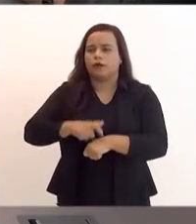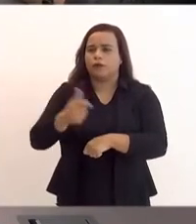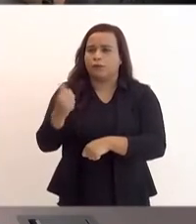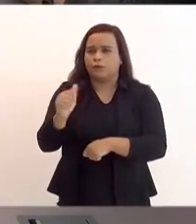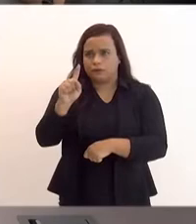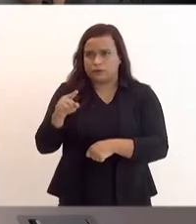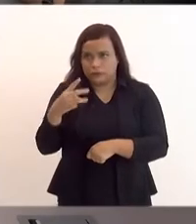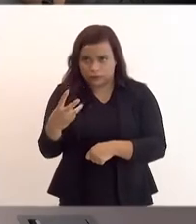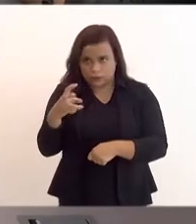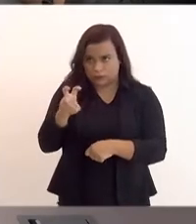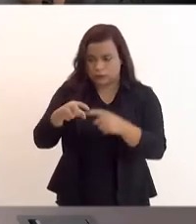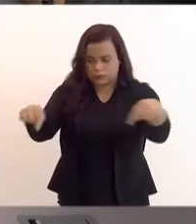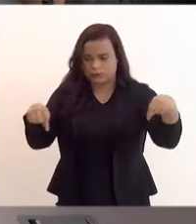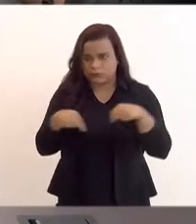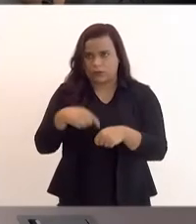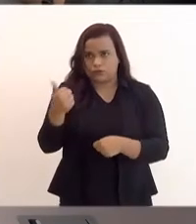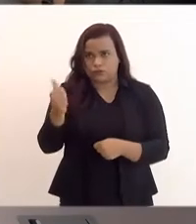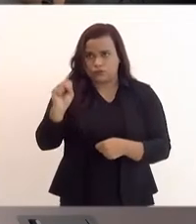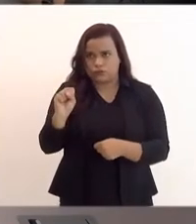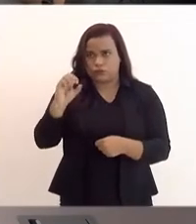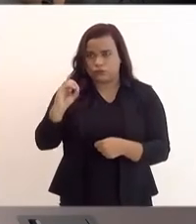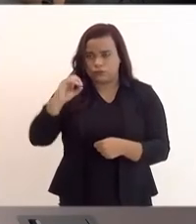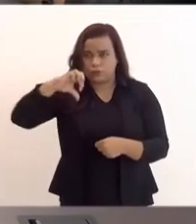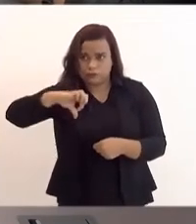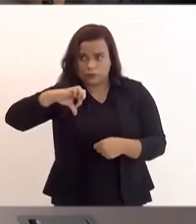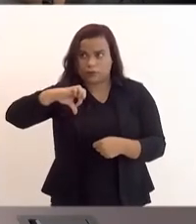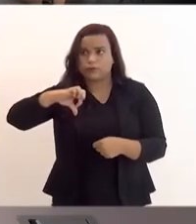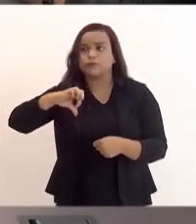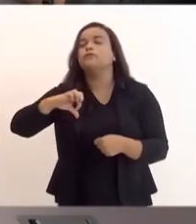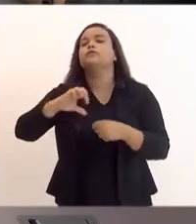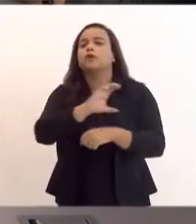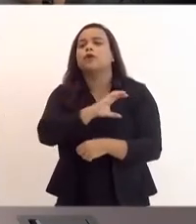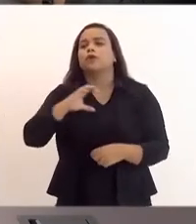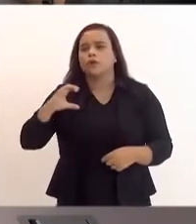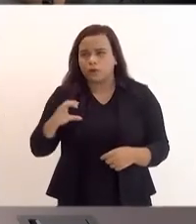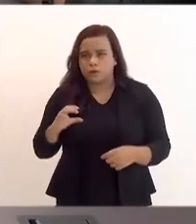sala 1809, das comissões